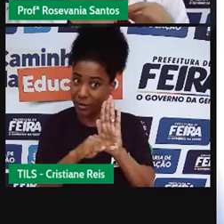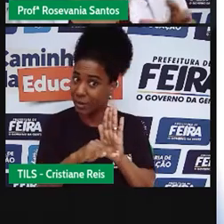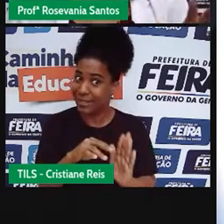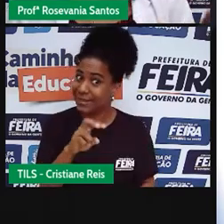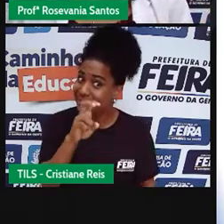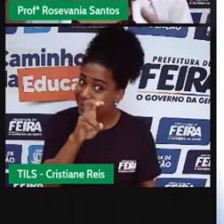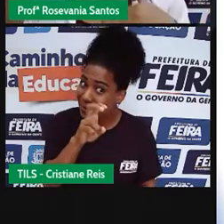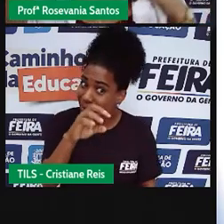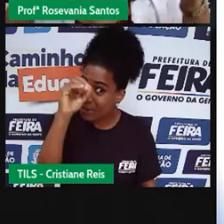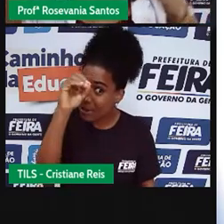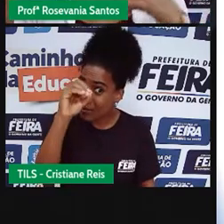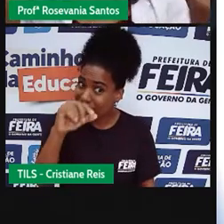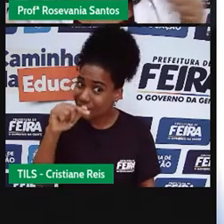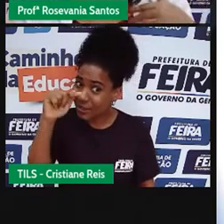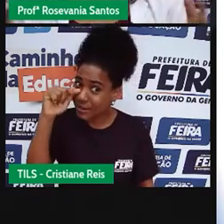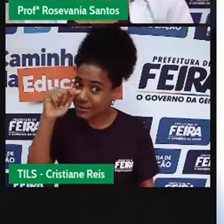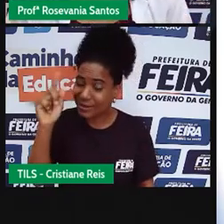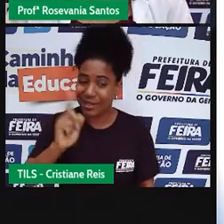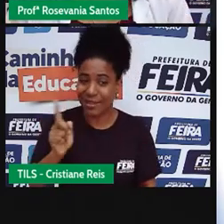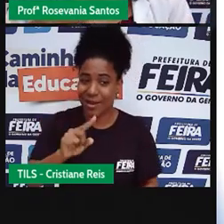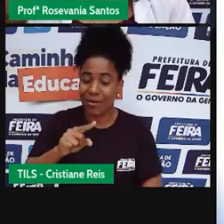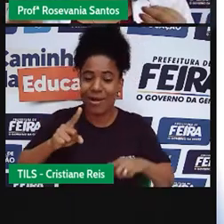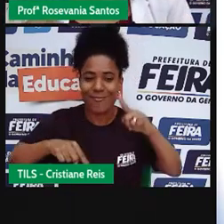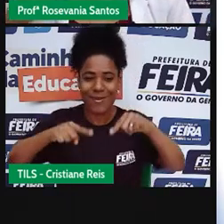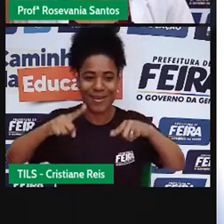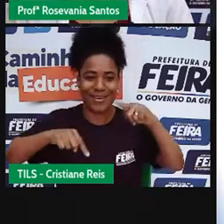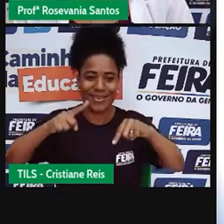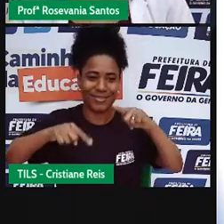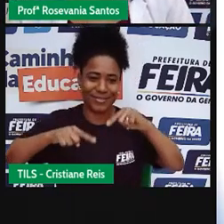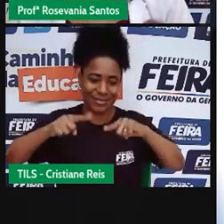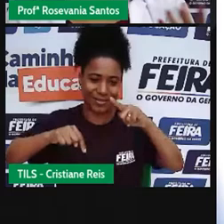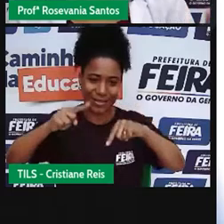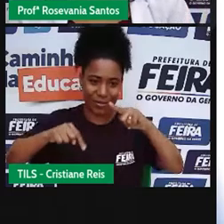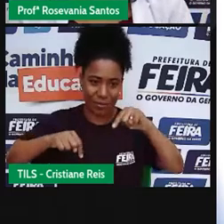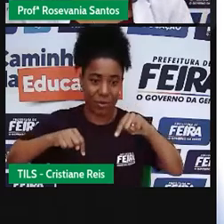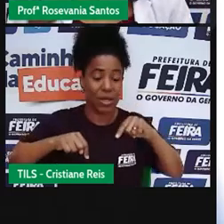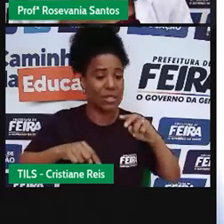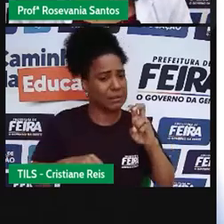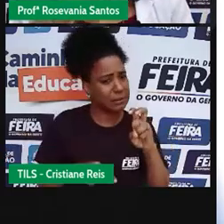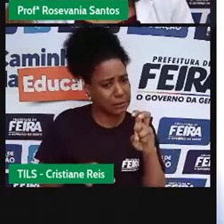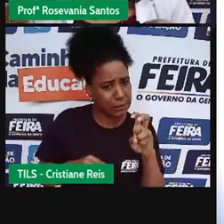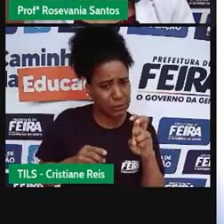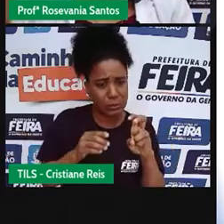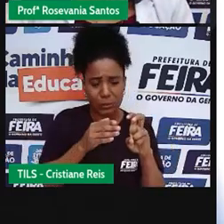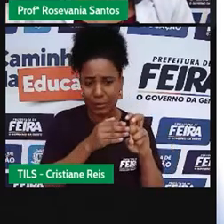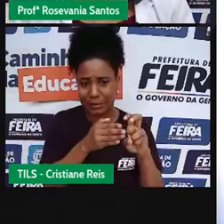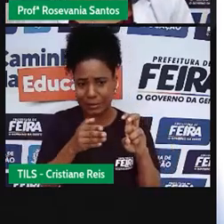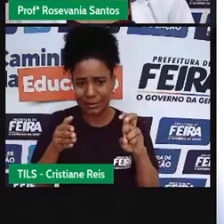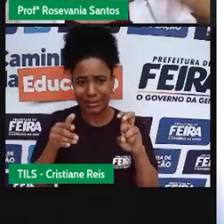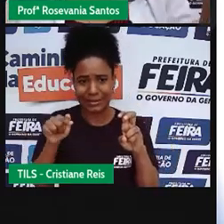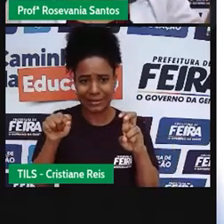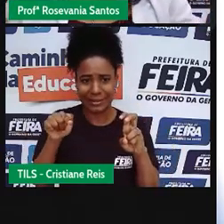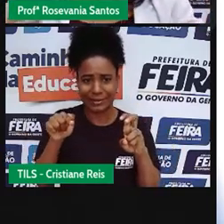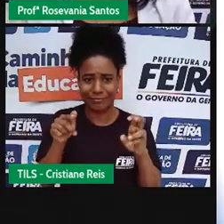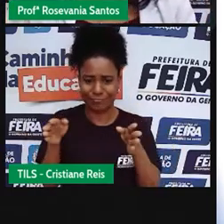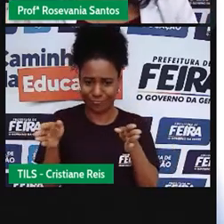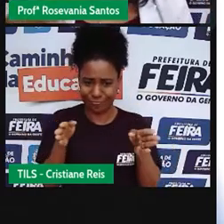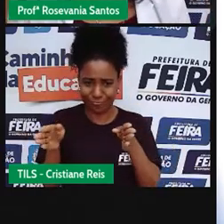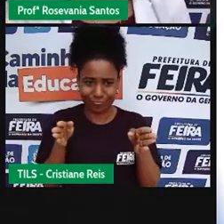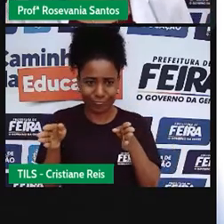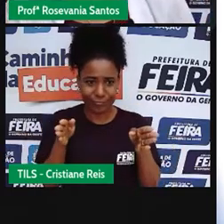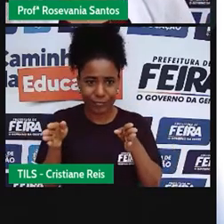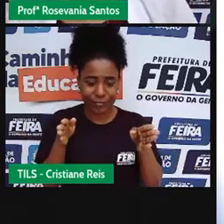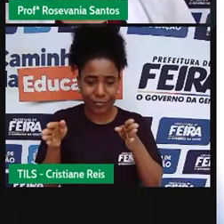graus, não, gente. É a amplitude térmica, né? Você vai ter uma diferença de 5 graus, ou até mesmo 7 graus entre a